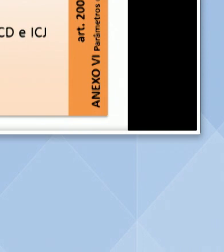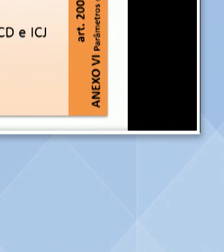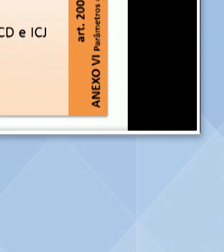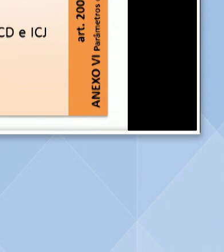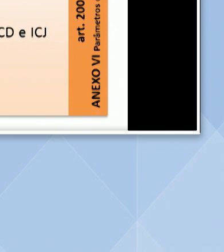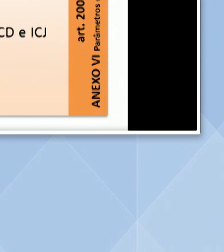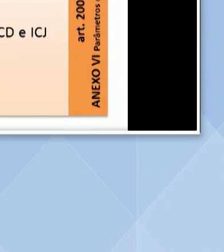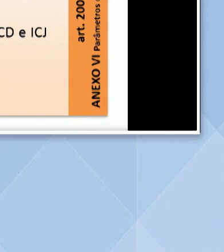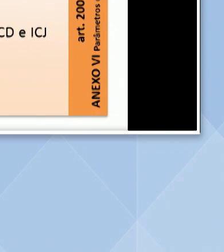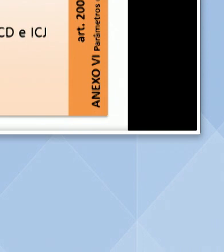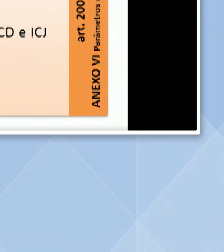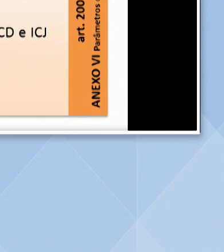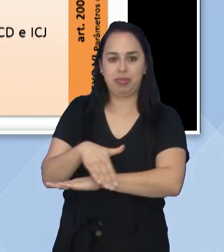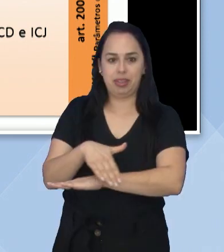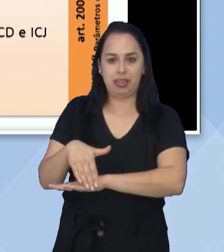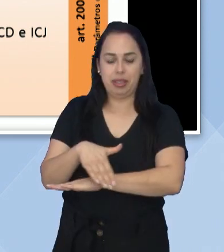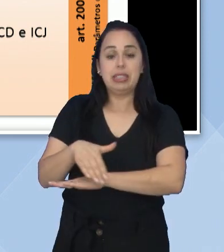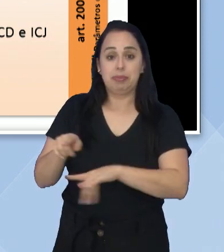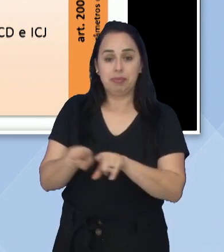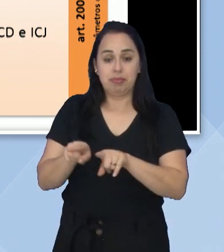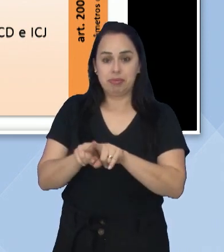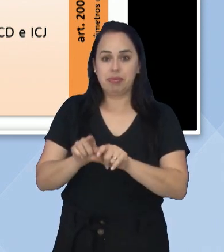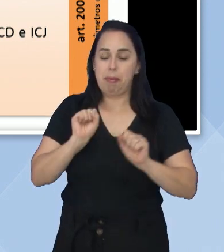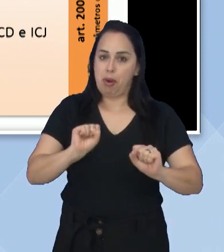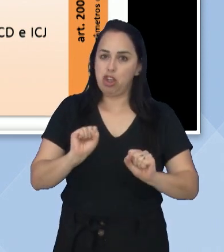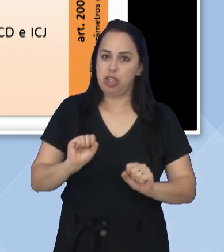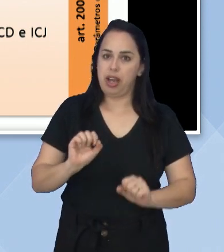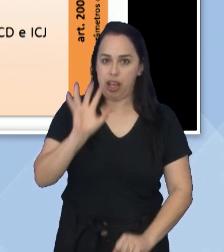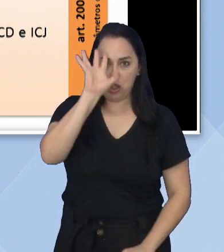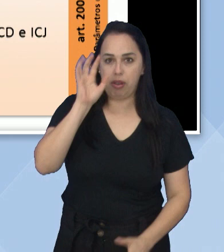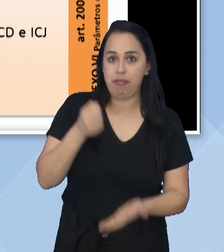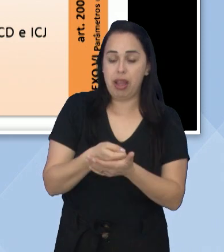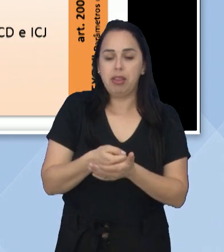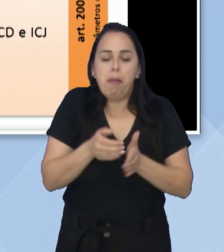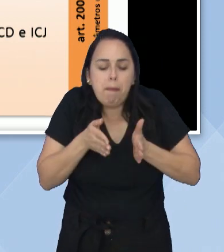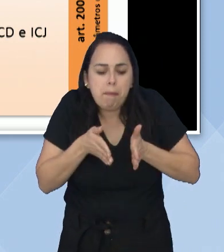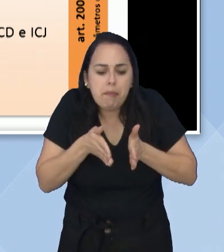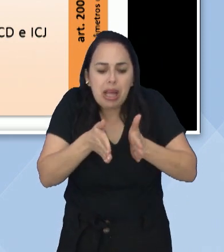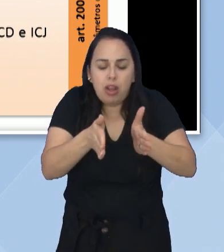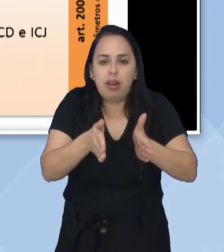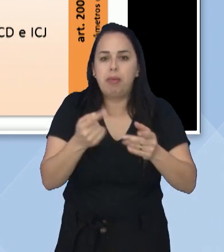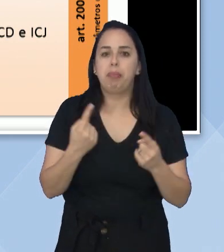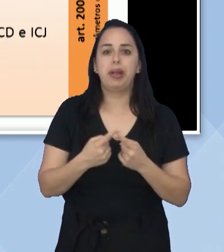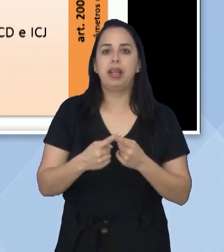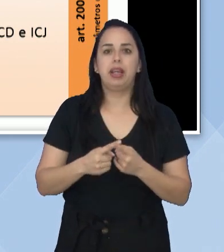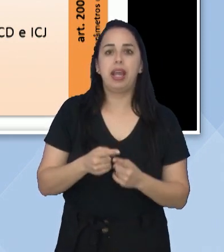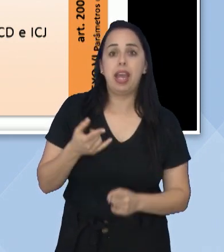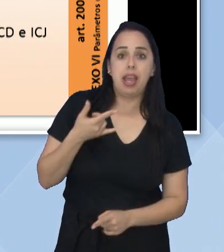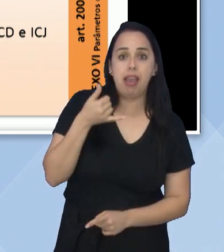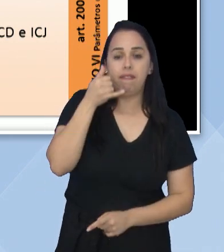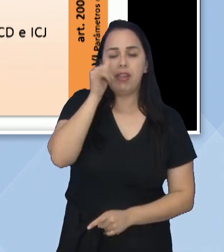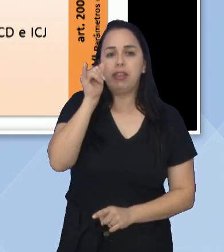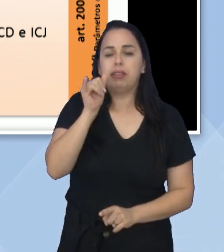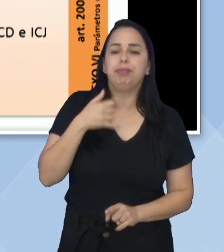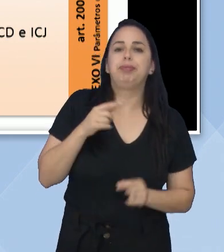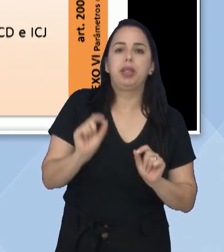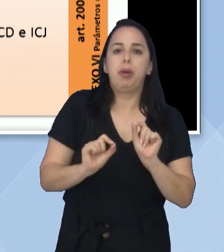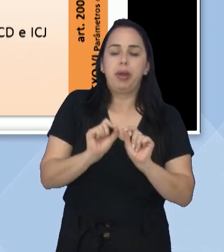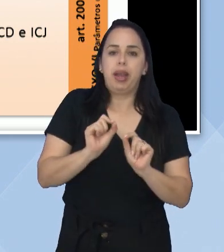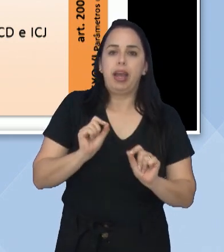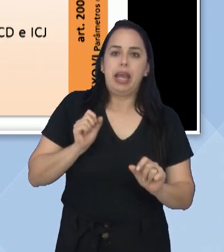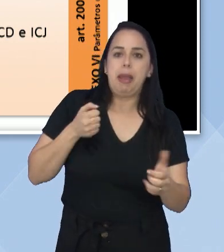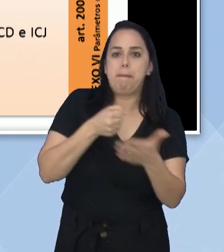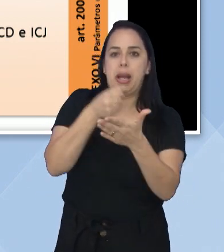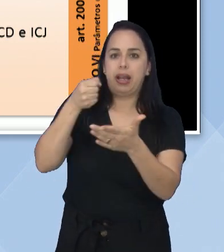via pública essa é uma via particular Então ela pode ser resolvida com tamanhos menores dentro do condomínio porque ela não impacta o viário externo é uma questão dentro